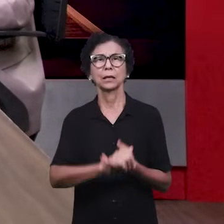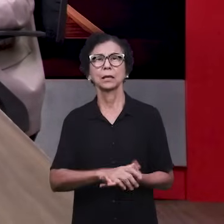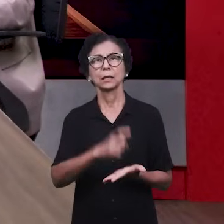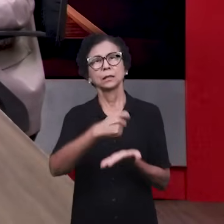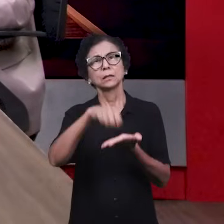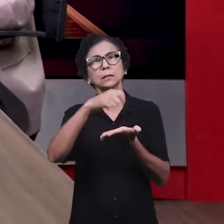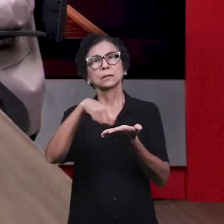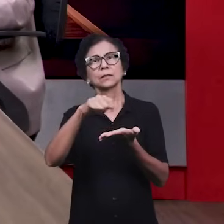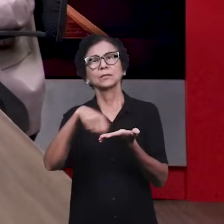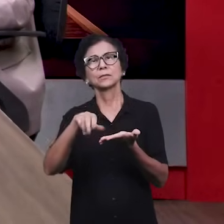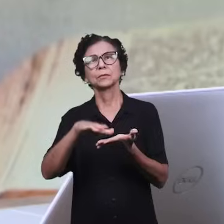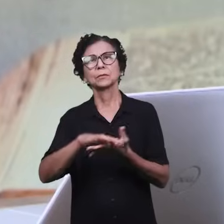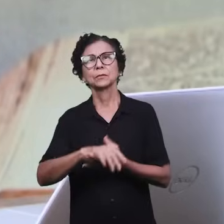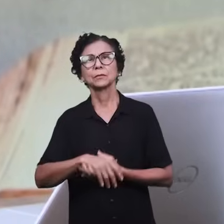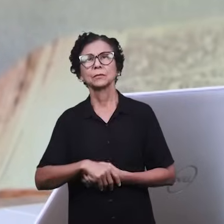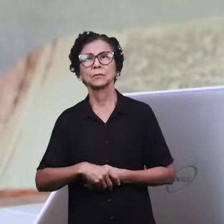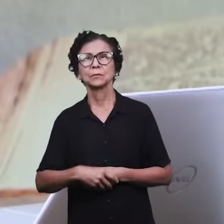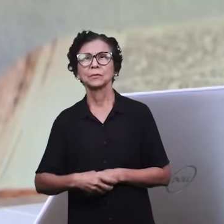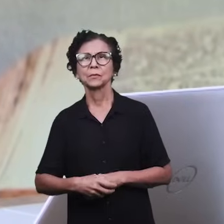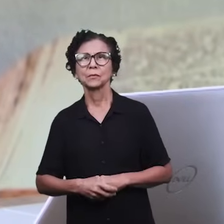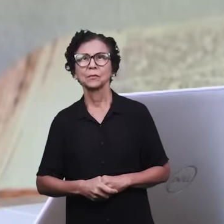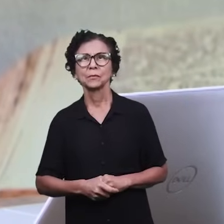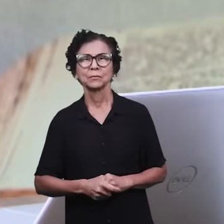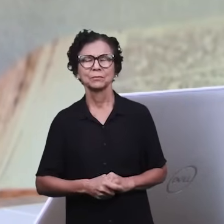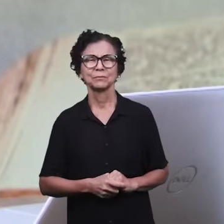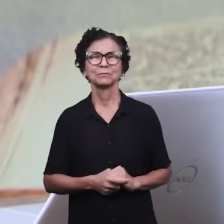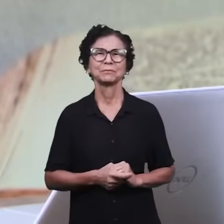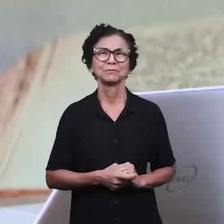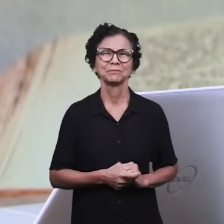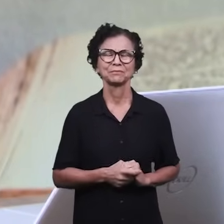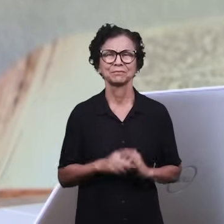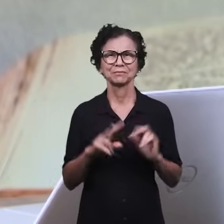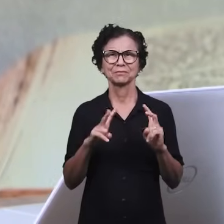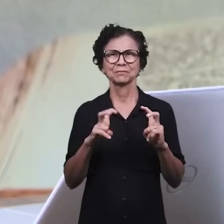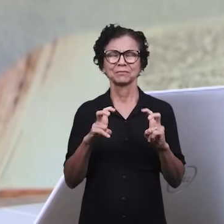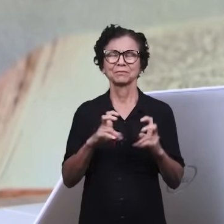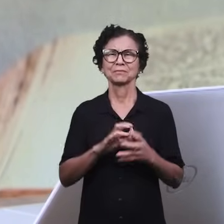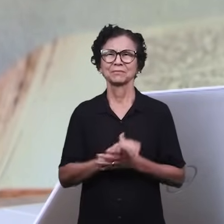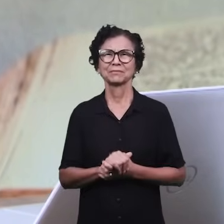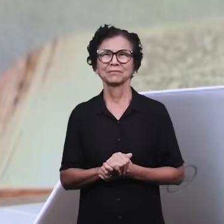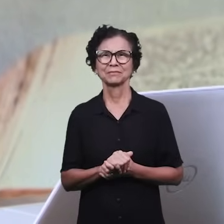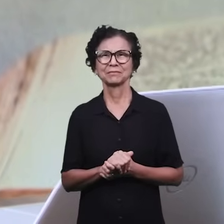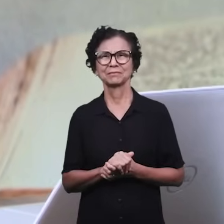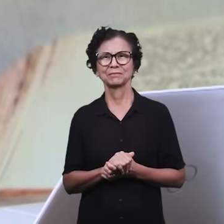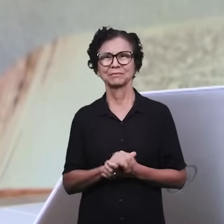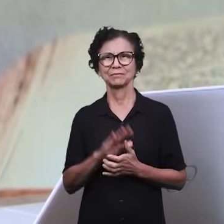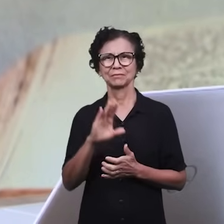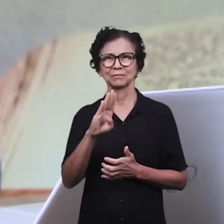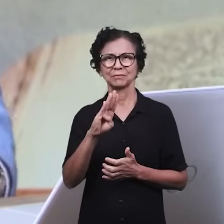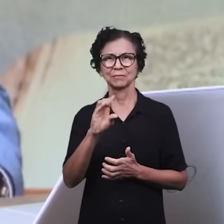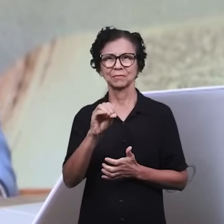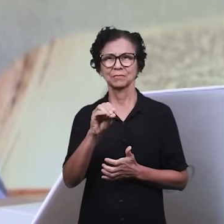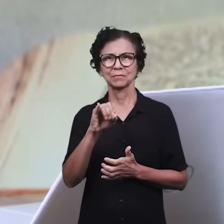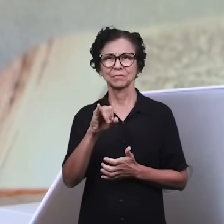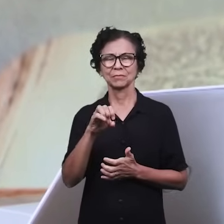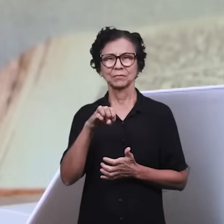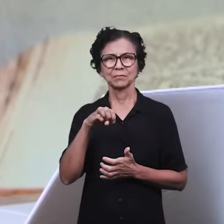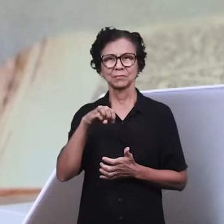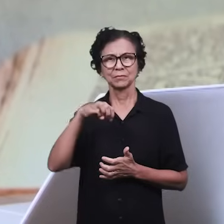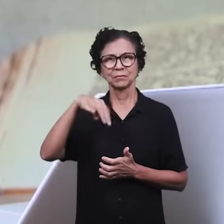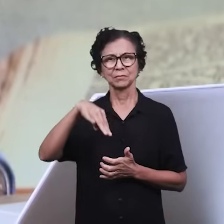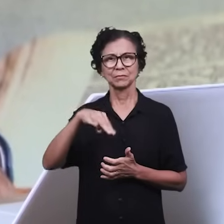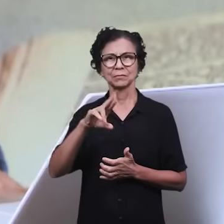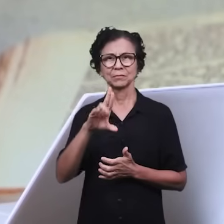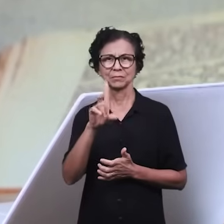muito. Era chamado, o Tomás de Aquino era chamado Boi Mudo. O Boi. Boi Mudo. Ele era forte, né? Isso aí.